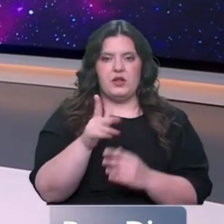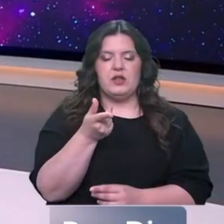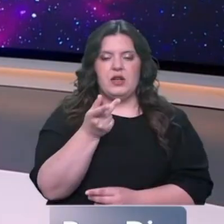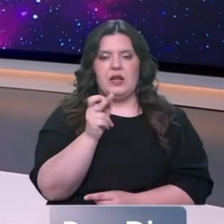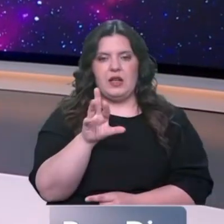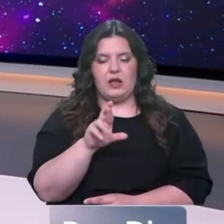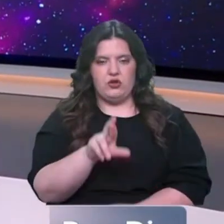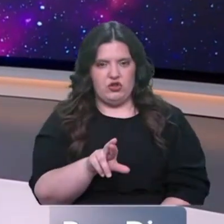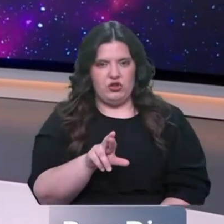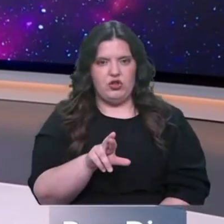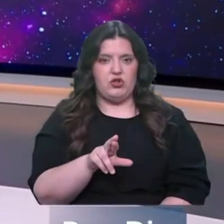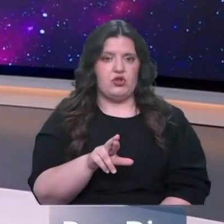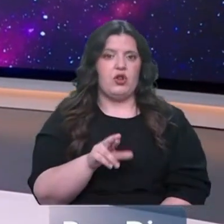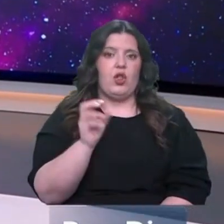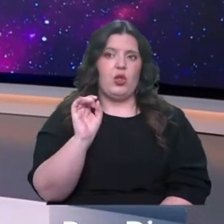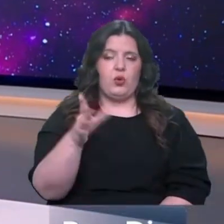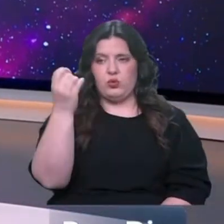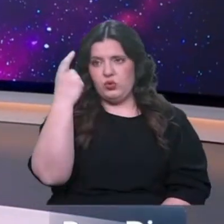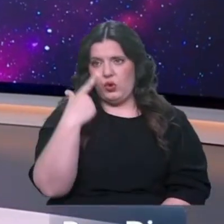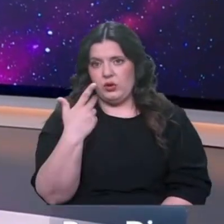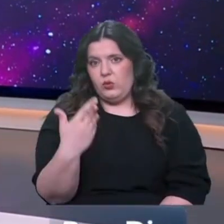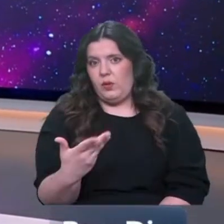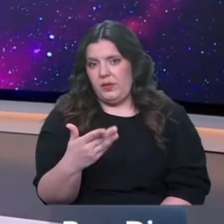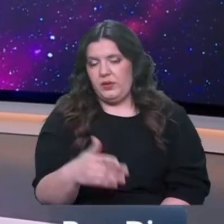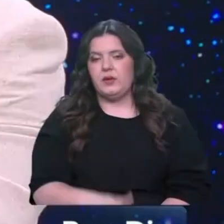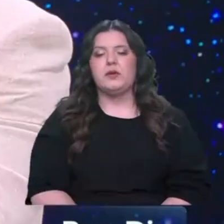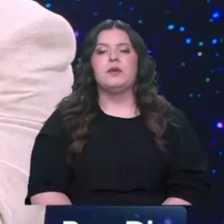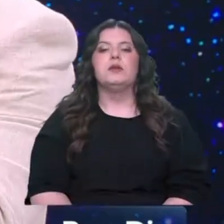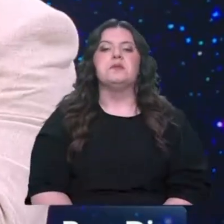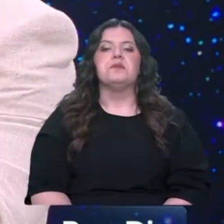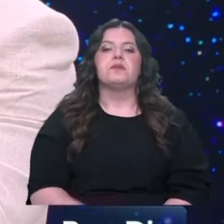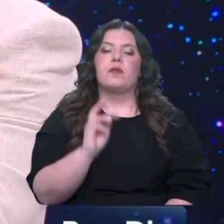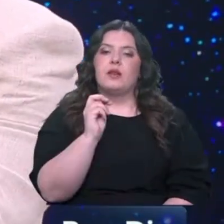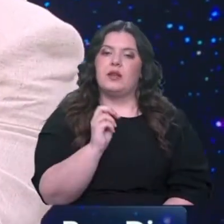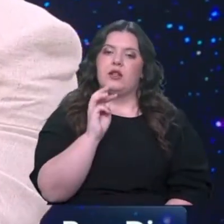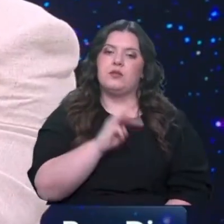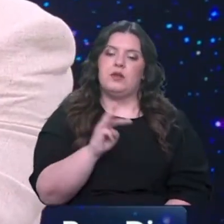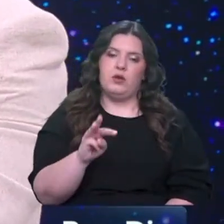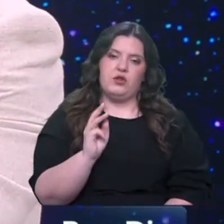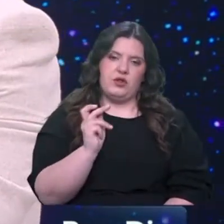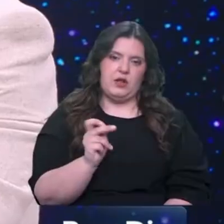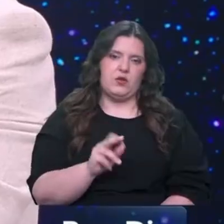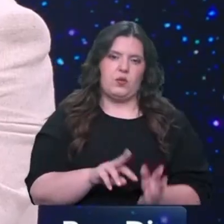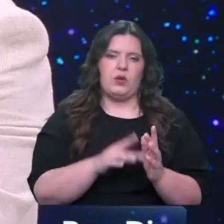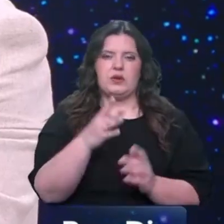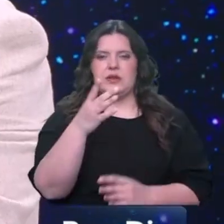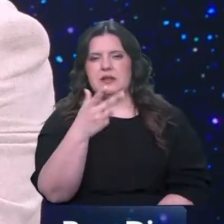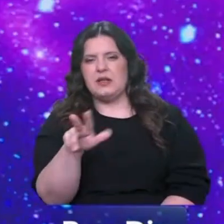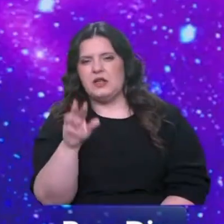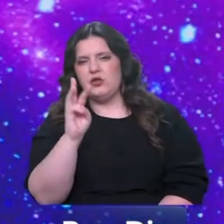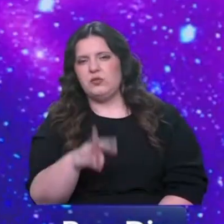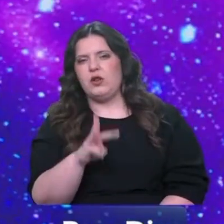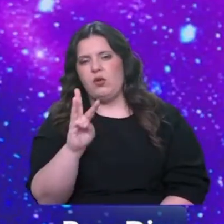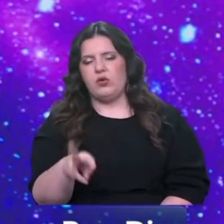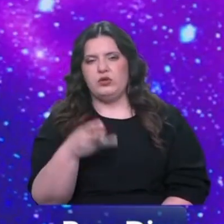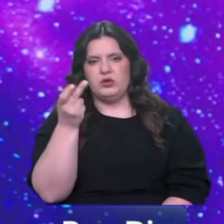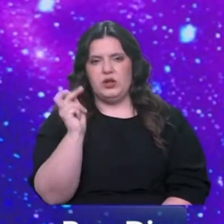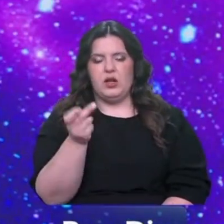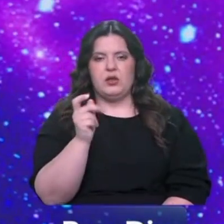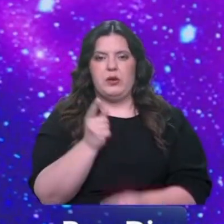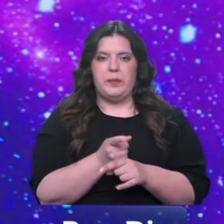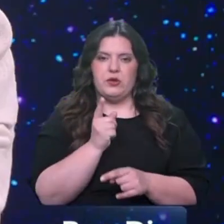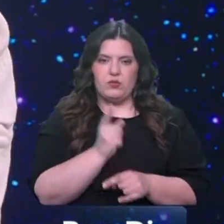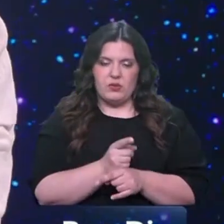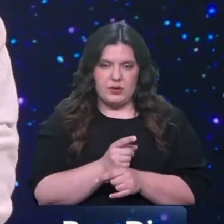radiação do universo, do que o nosso Sol presentemente, ok? 3 milhões de anos. Quando passa para os 100 milhões de anos, mesmo